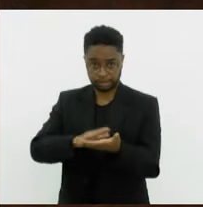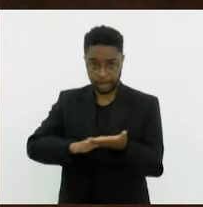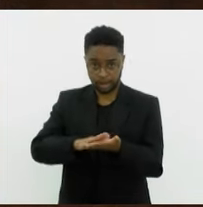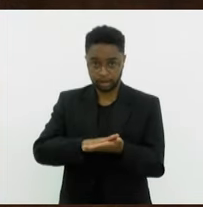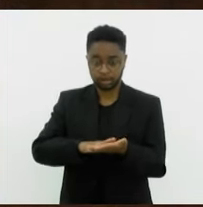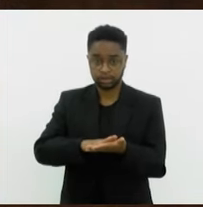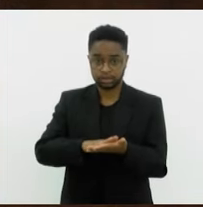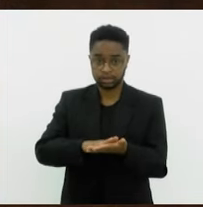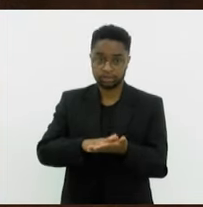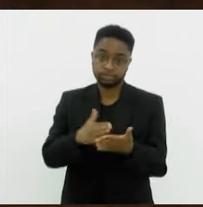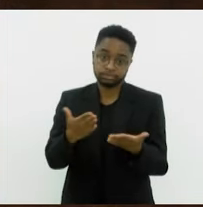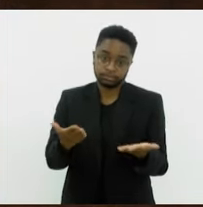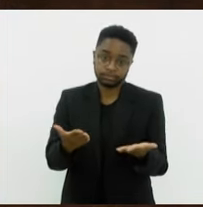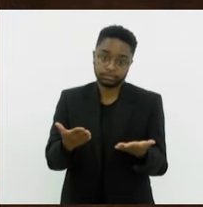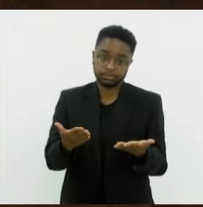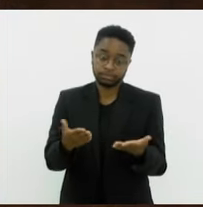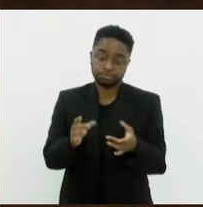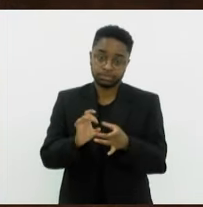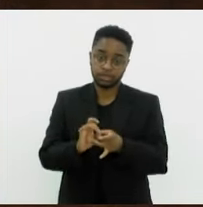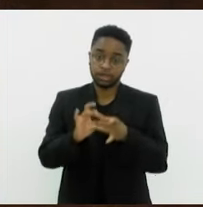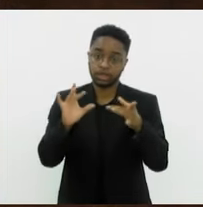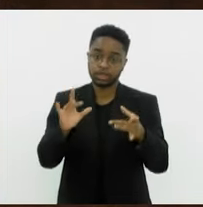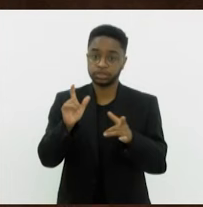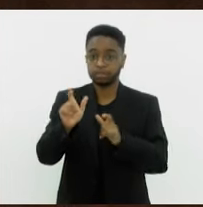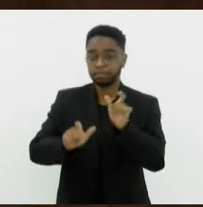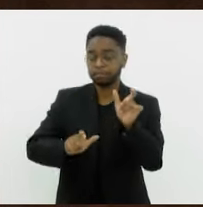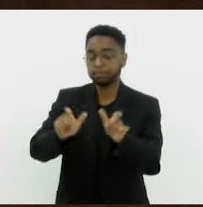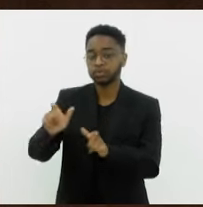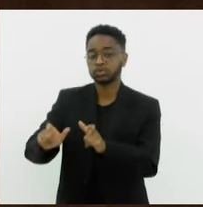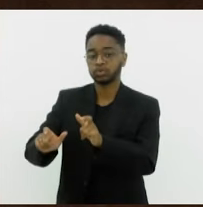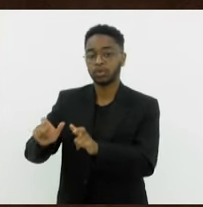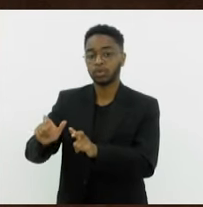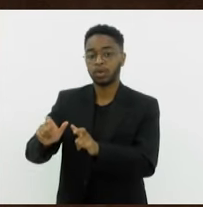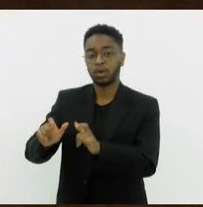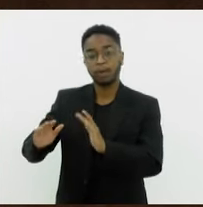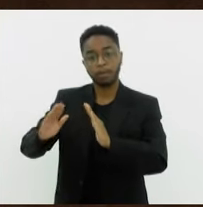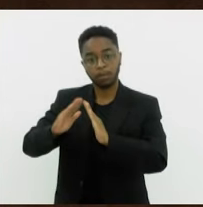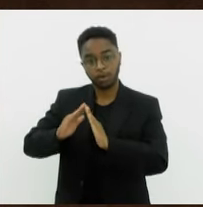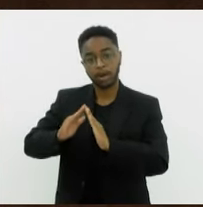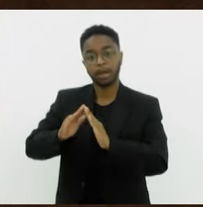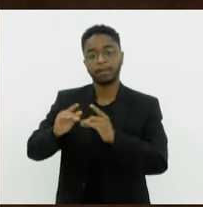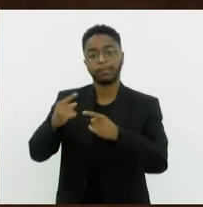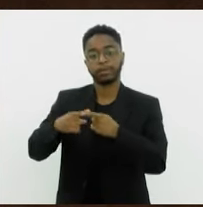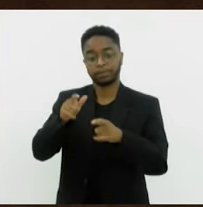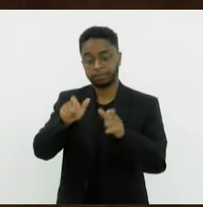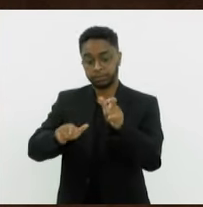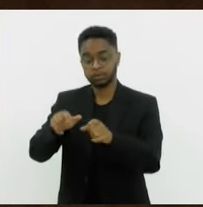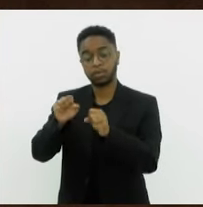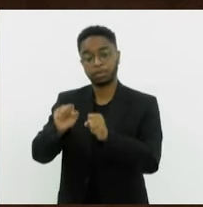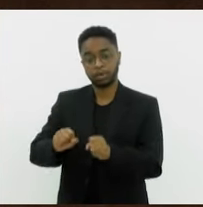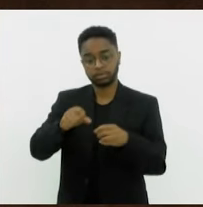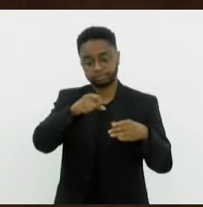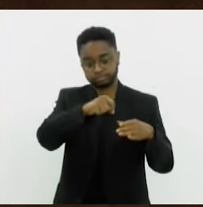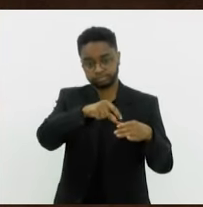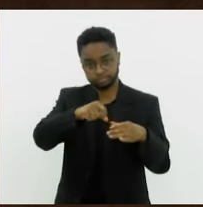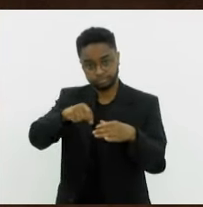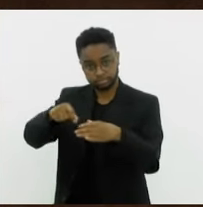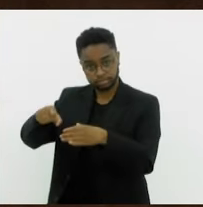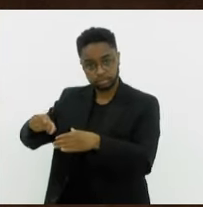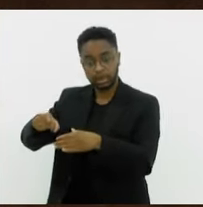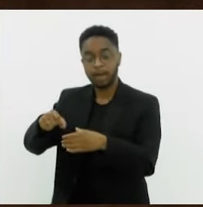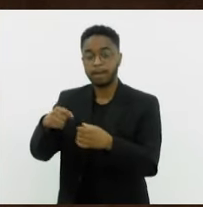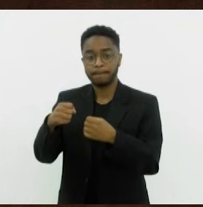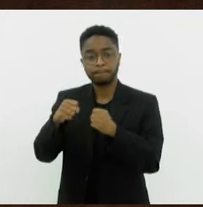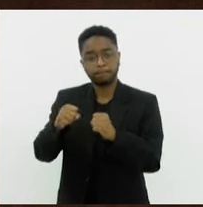possam ser ocupadas por aqueles que podem trabalhar essa terra de forma